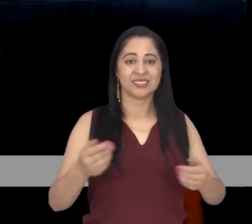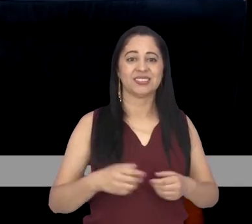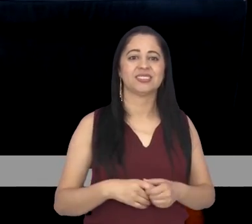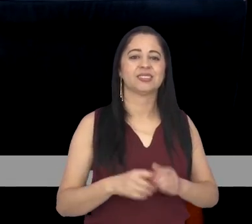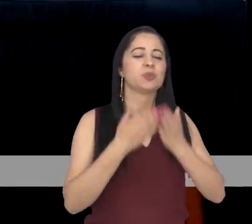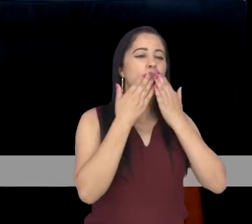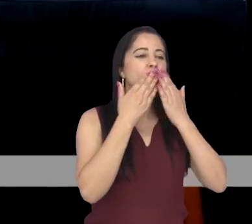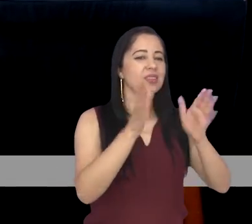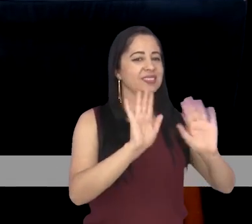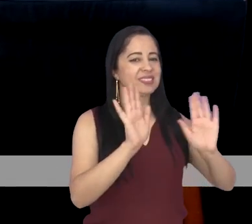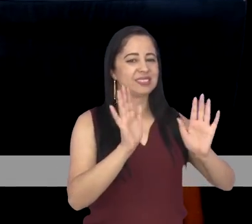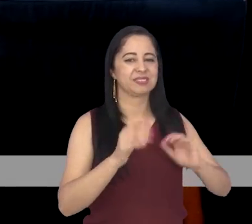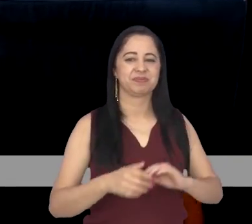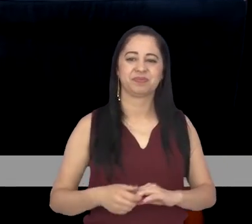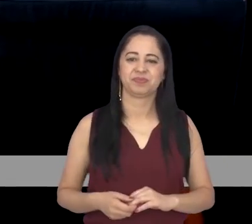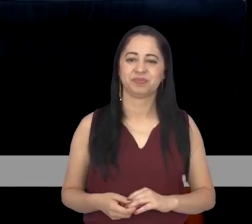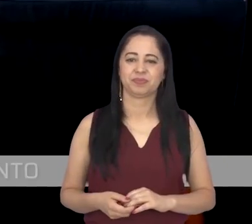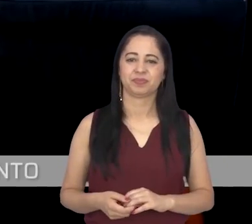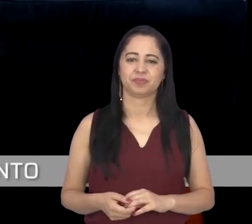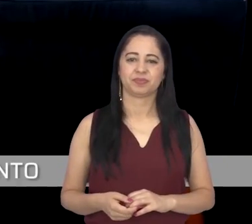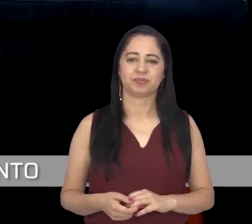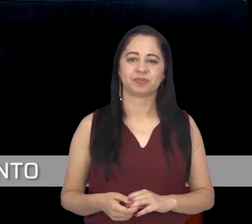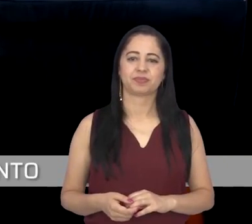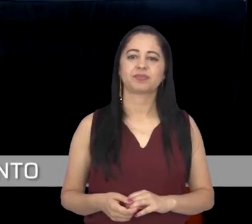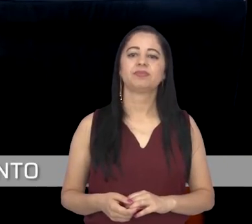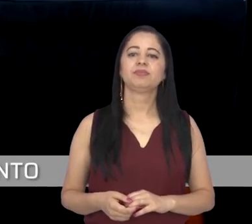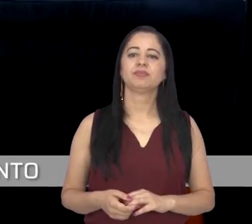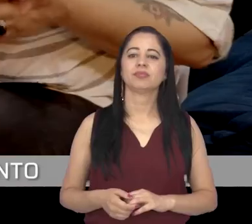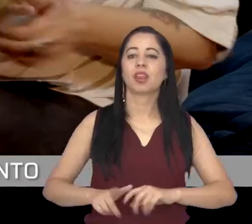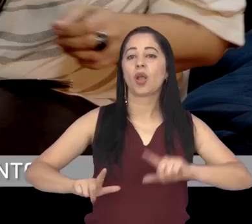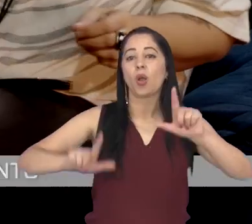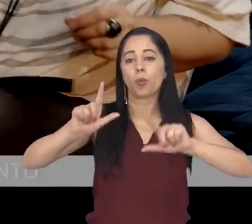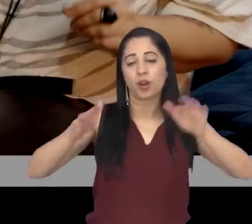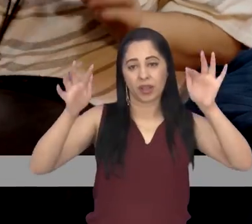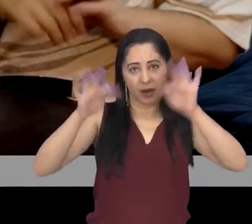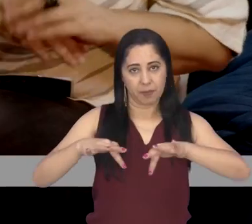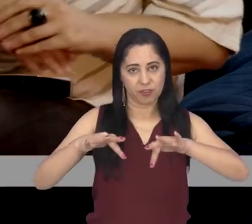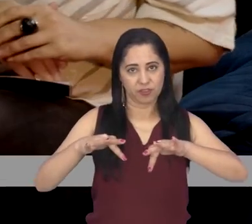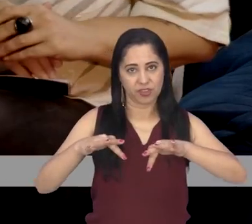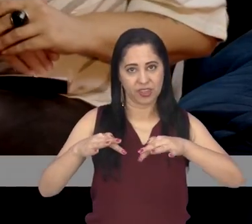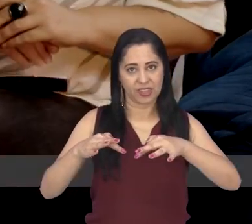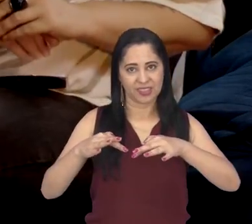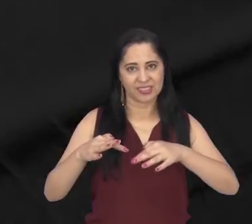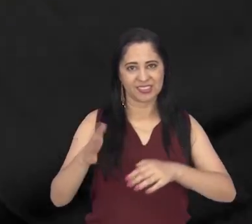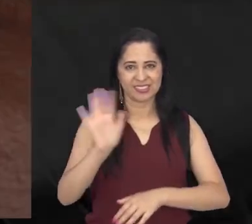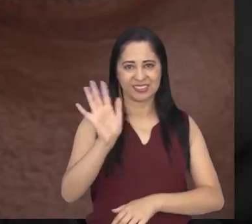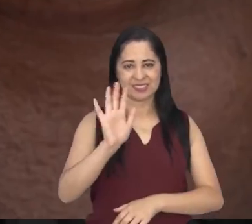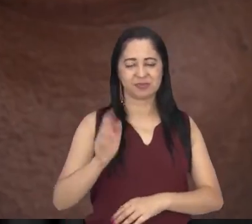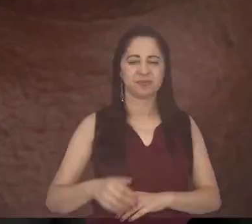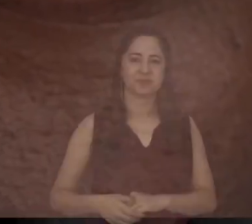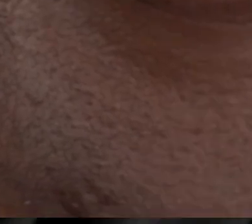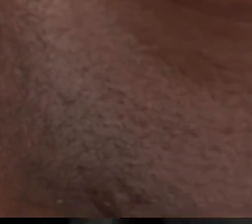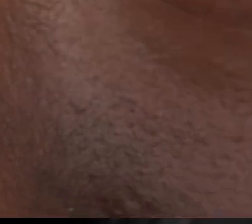todos vocês. Beijo. Então a gente fica por aqui e até o próximo programa.